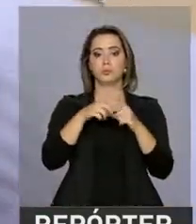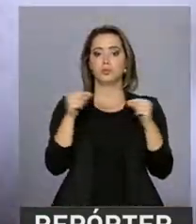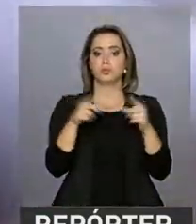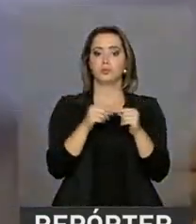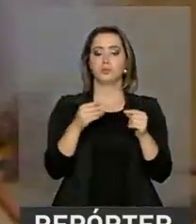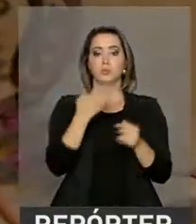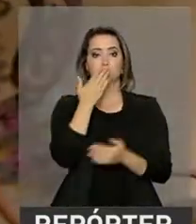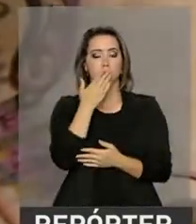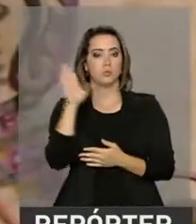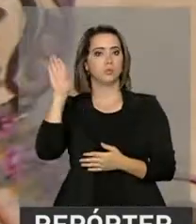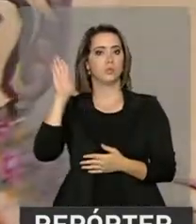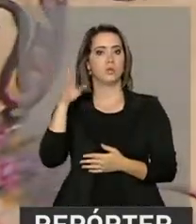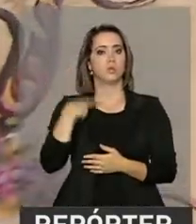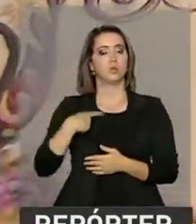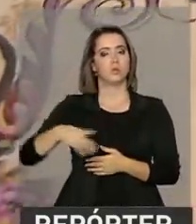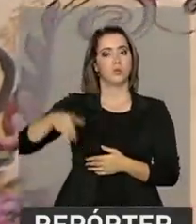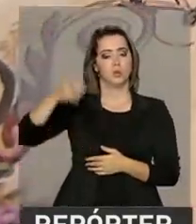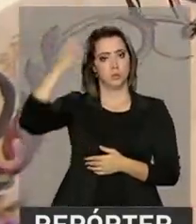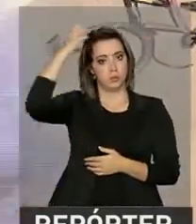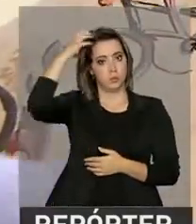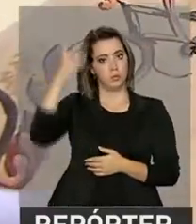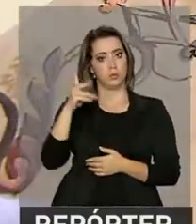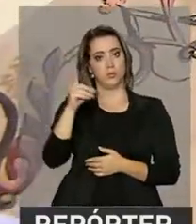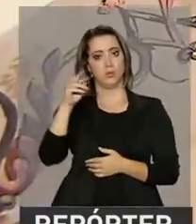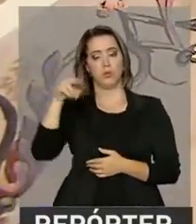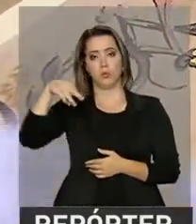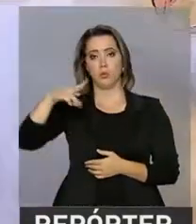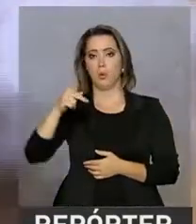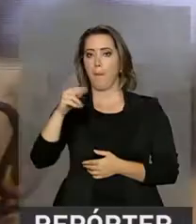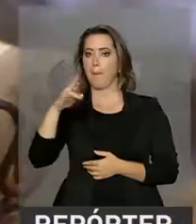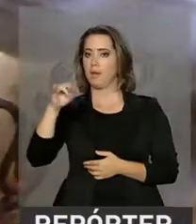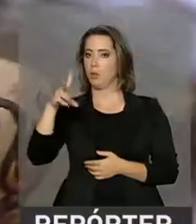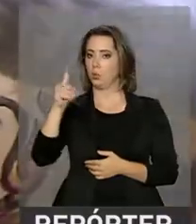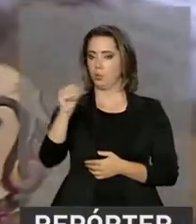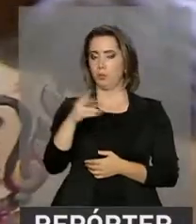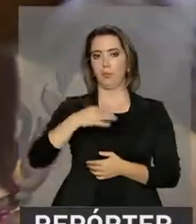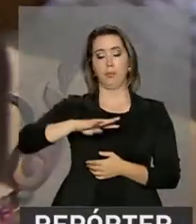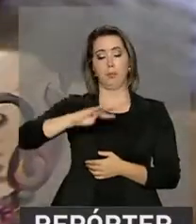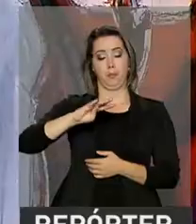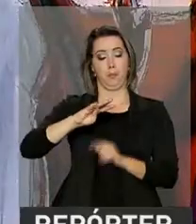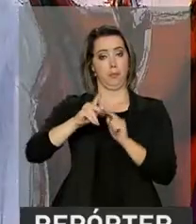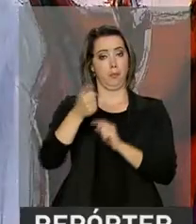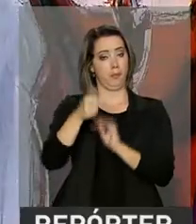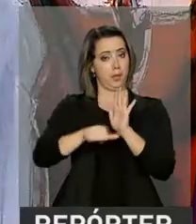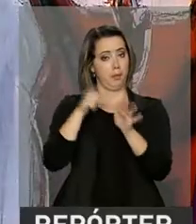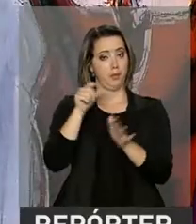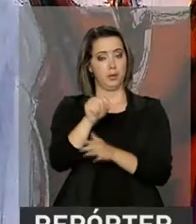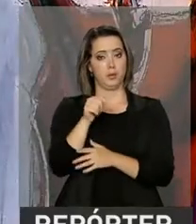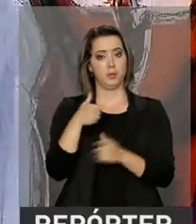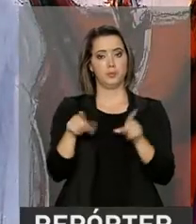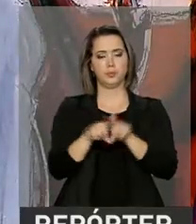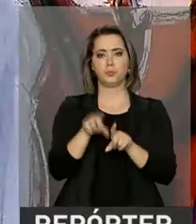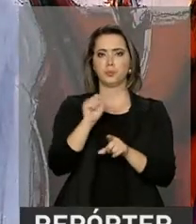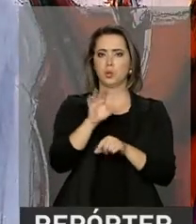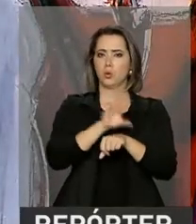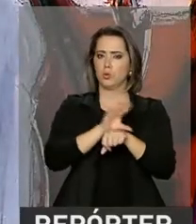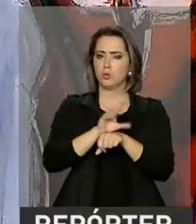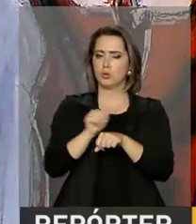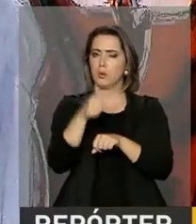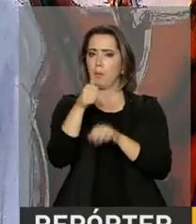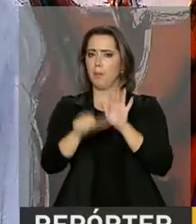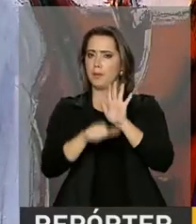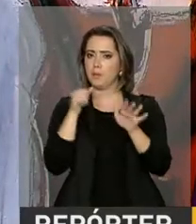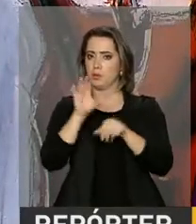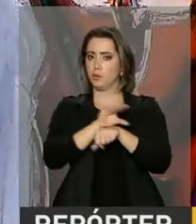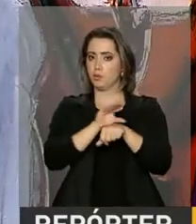o juramento de Dom Pedro I à Constituição de 1824. Esses registros históricos